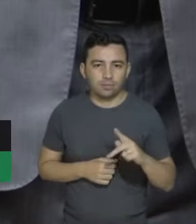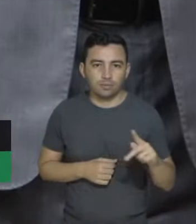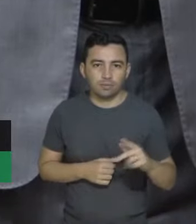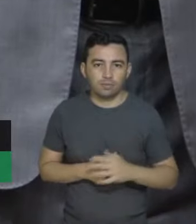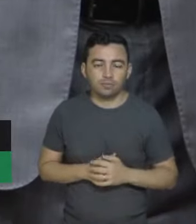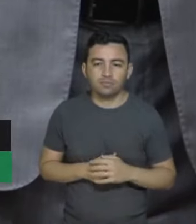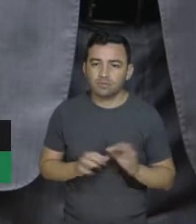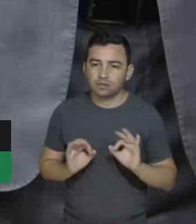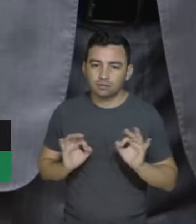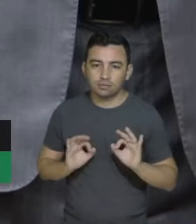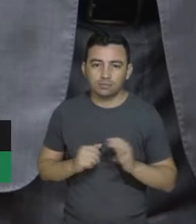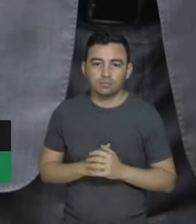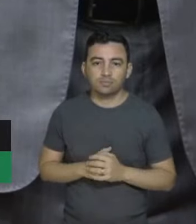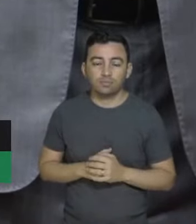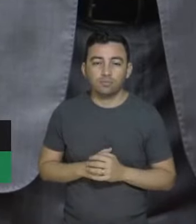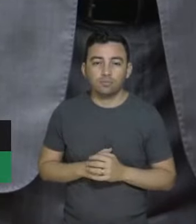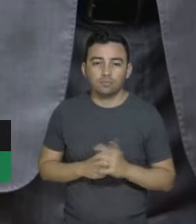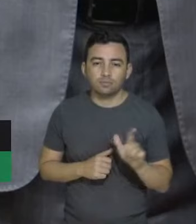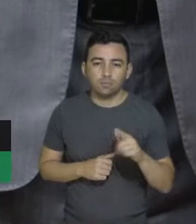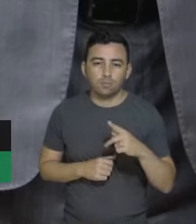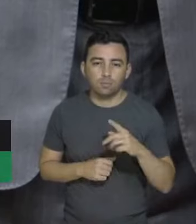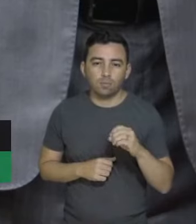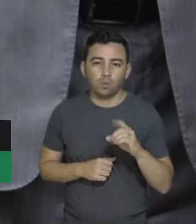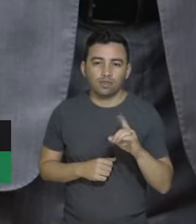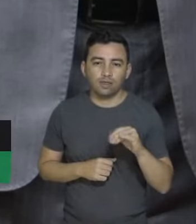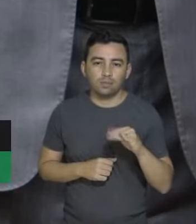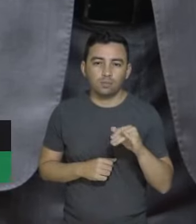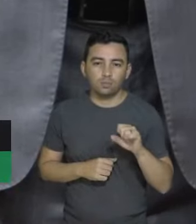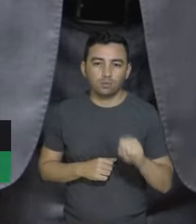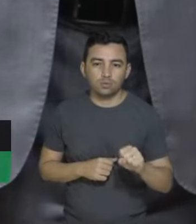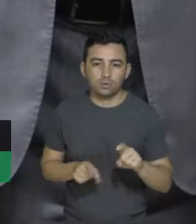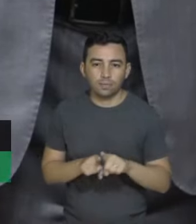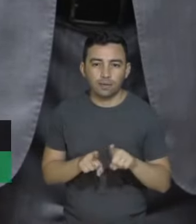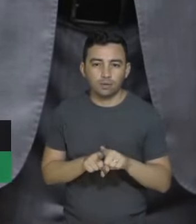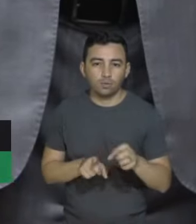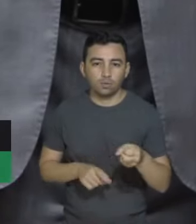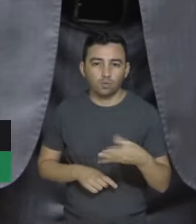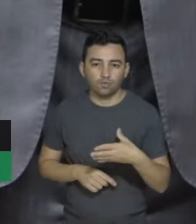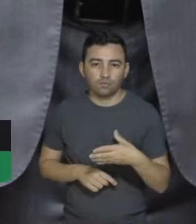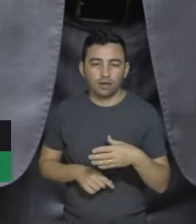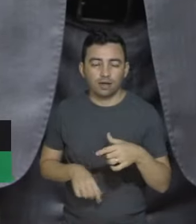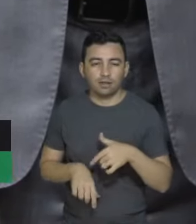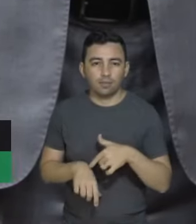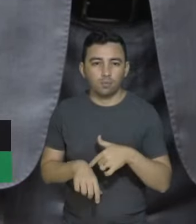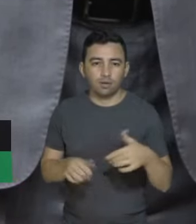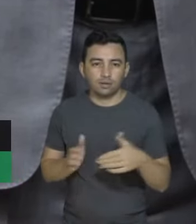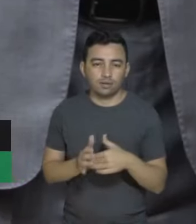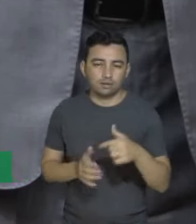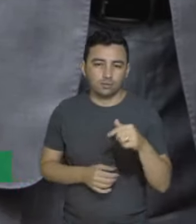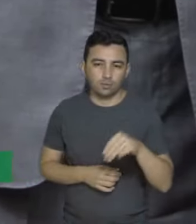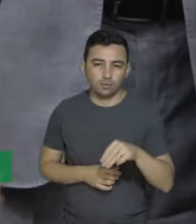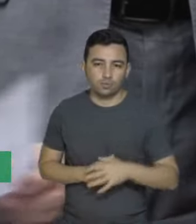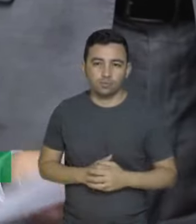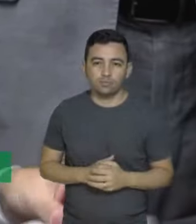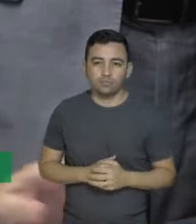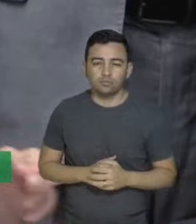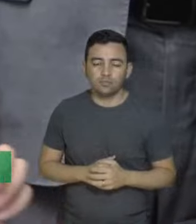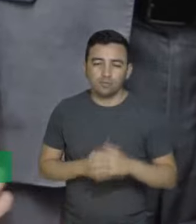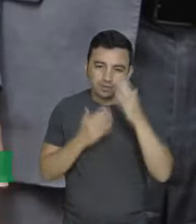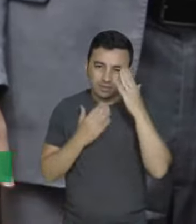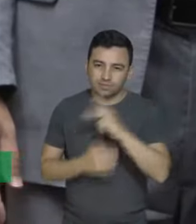Também não. O bloco Podemos, Republicanos e Novo, pelo prazo de até 7 minutos. Obrigada,